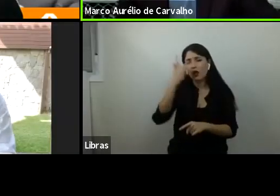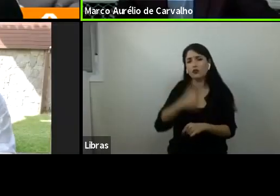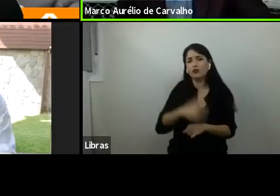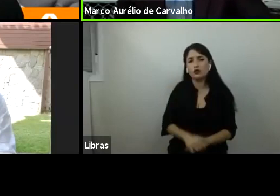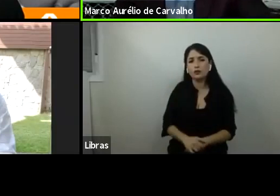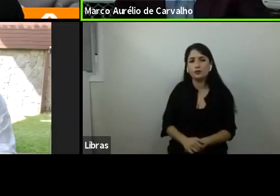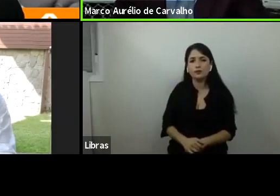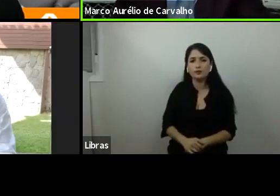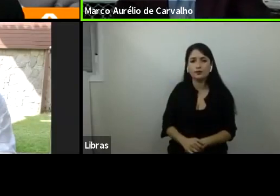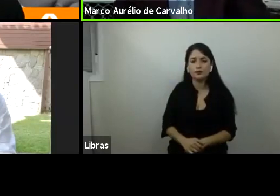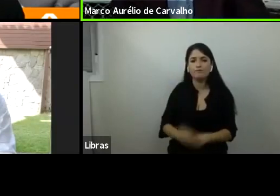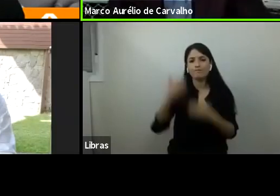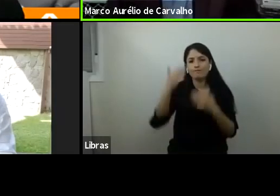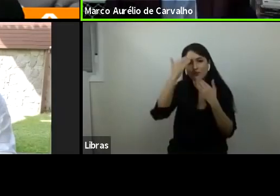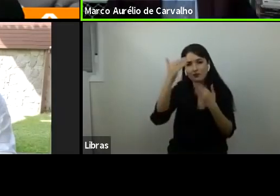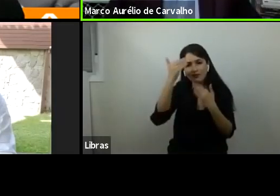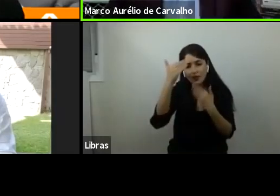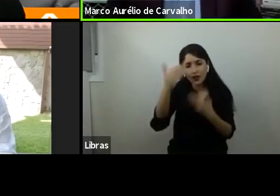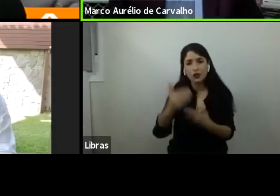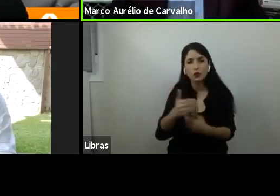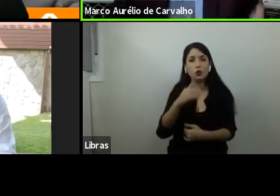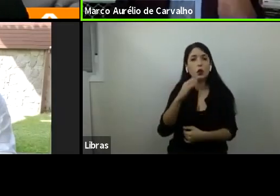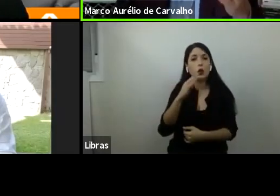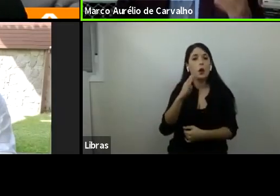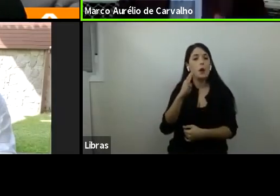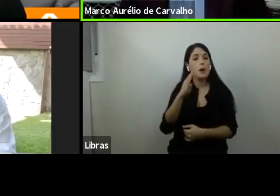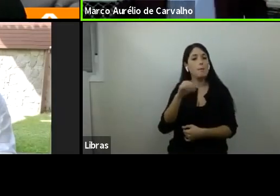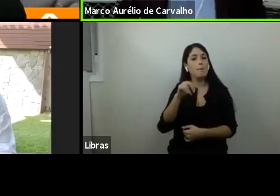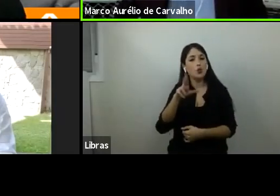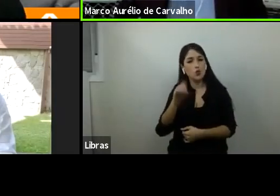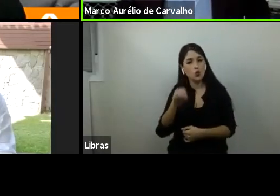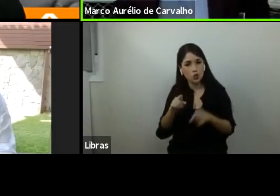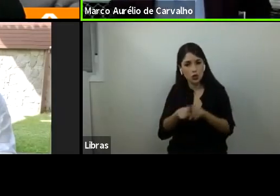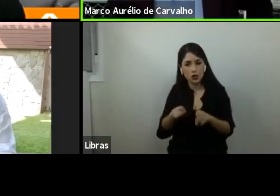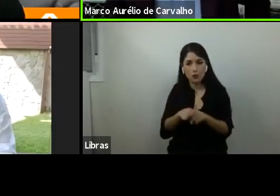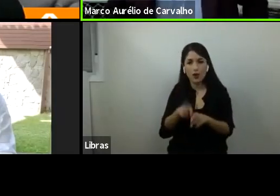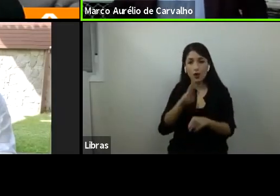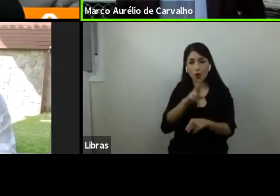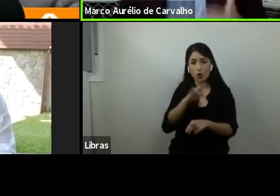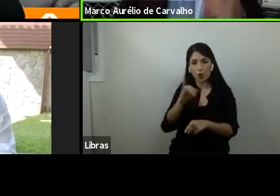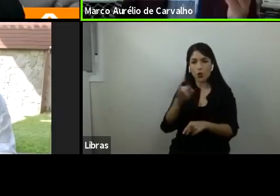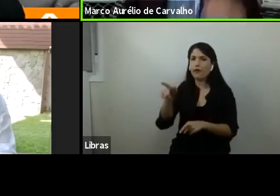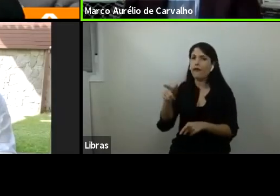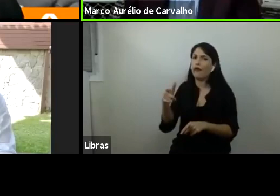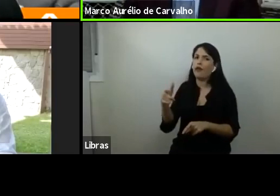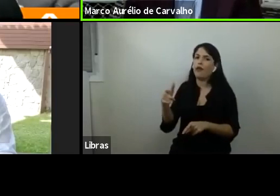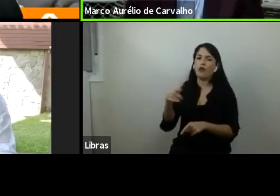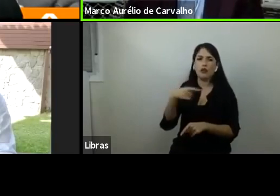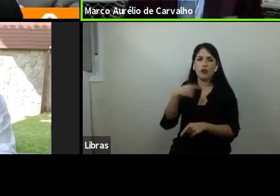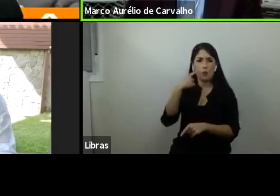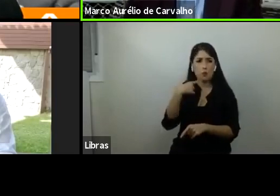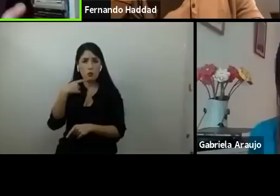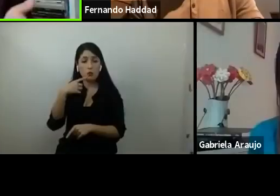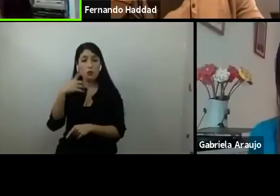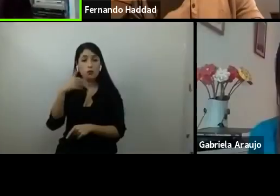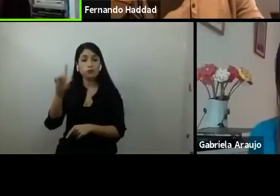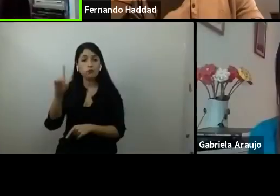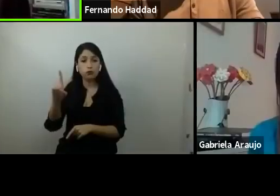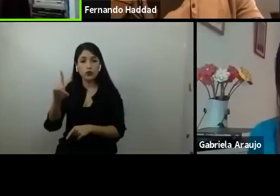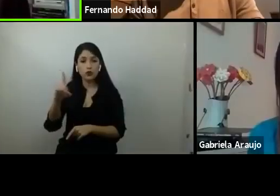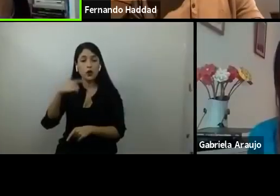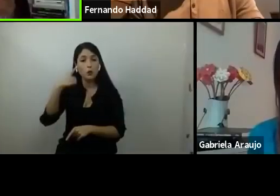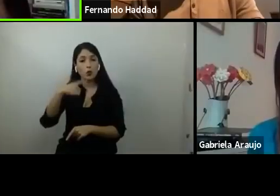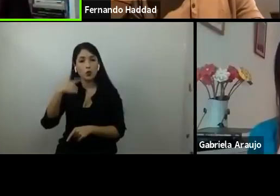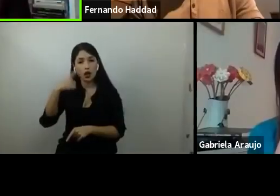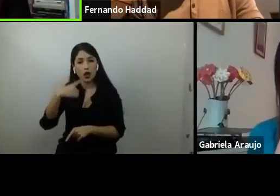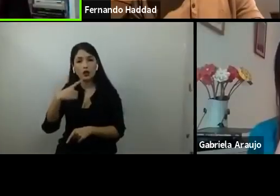Muito obrigado, Bruno. Muito obrigado, querido Rui, que é um grande amigo, além de ser um grande deputado. Fazer um registro, nós temos pelo menos um ministro, né, da mais alta